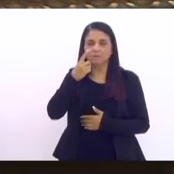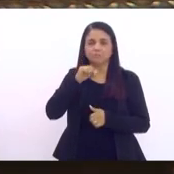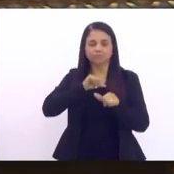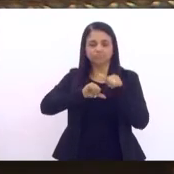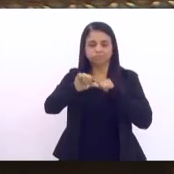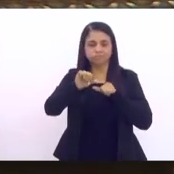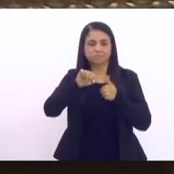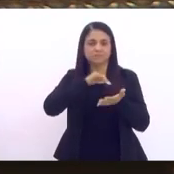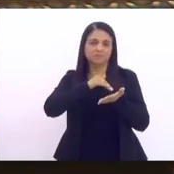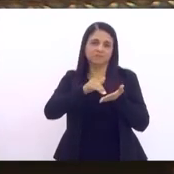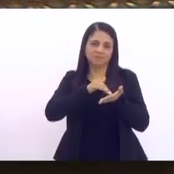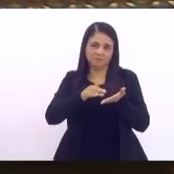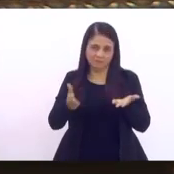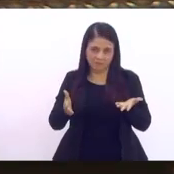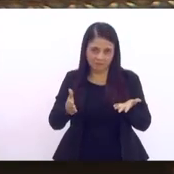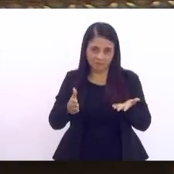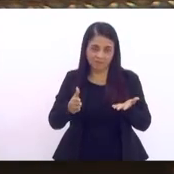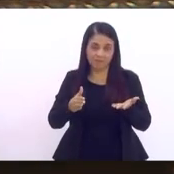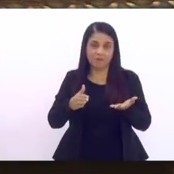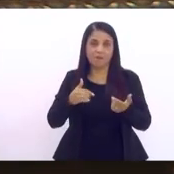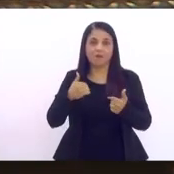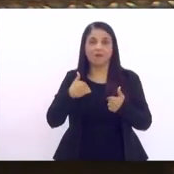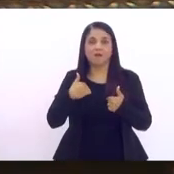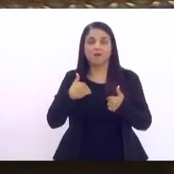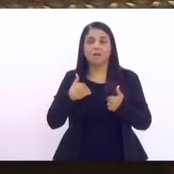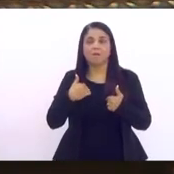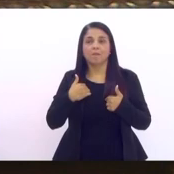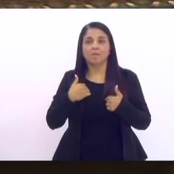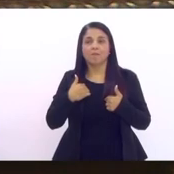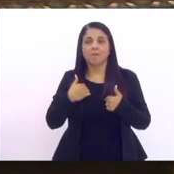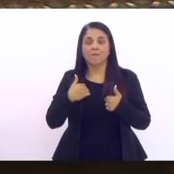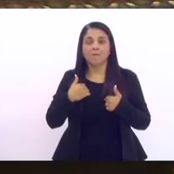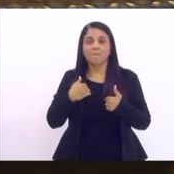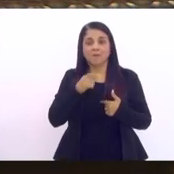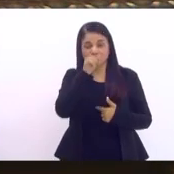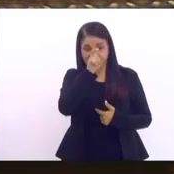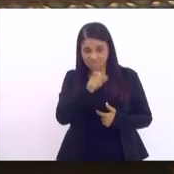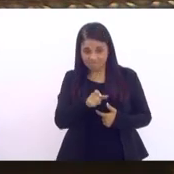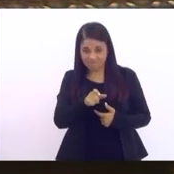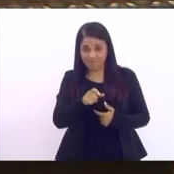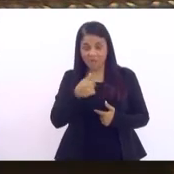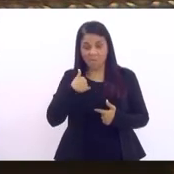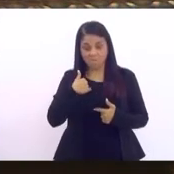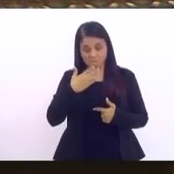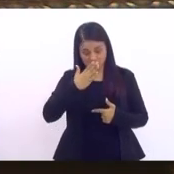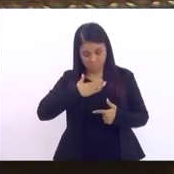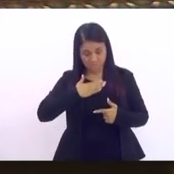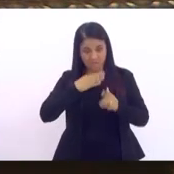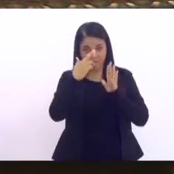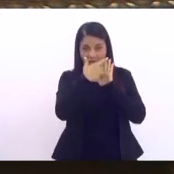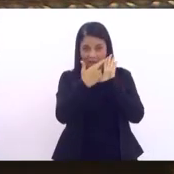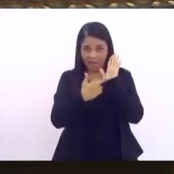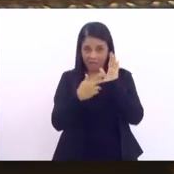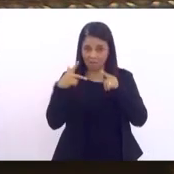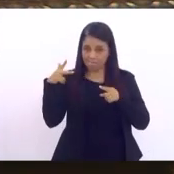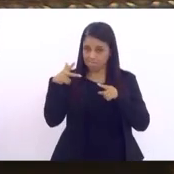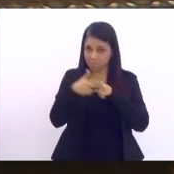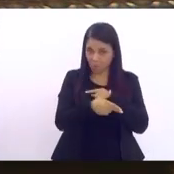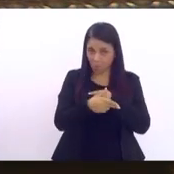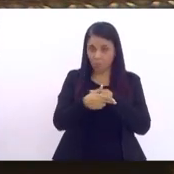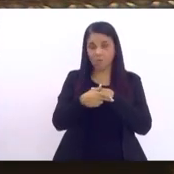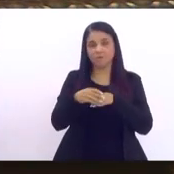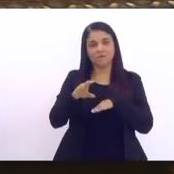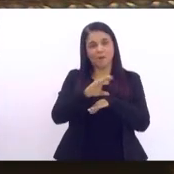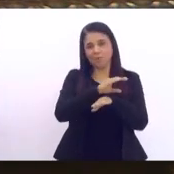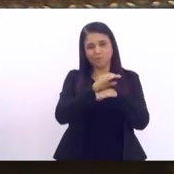Então, mesmo o senhor infringindo a minha regra e não a Constituição, o